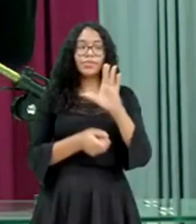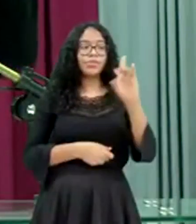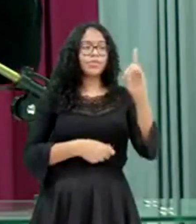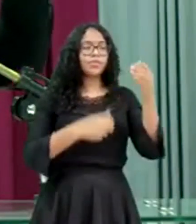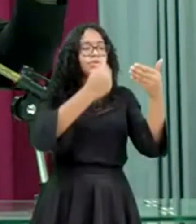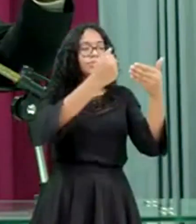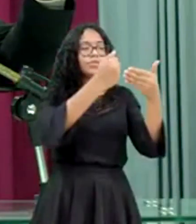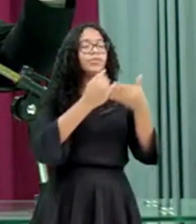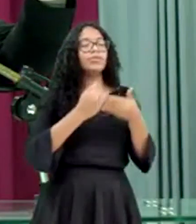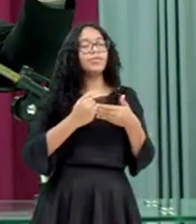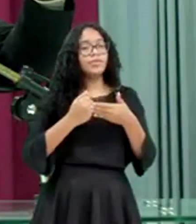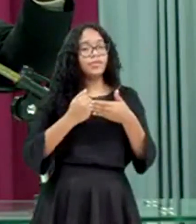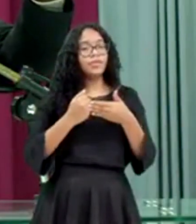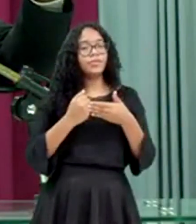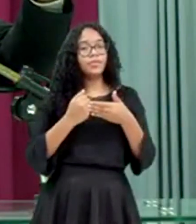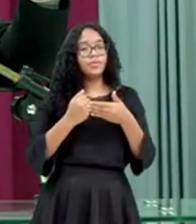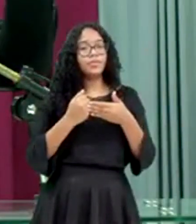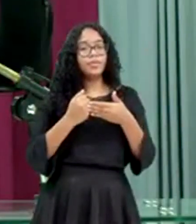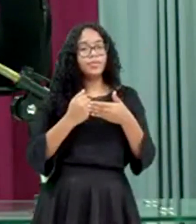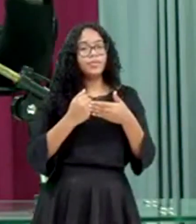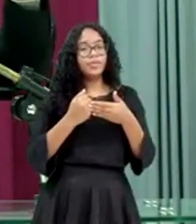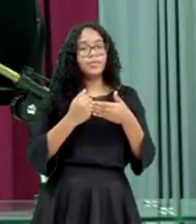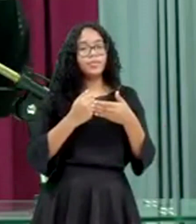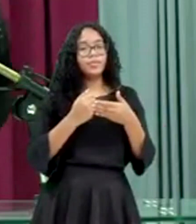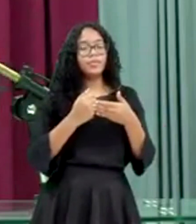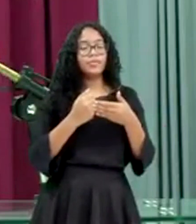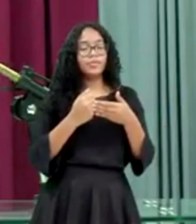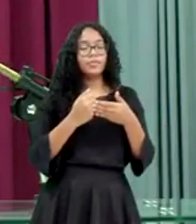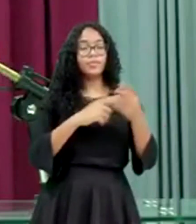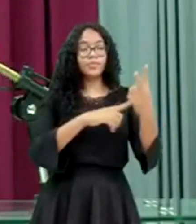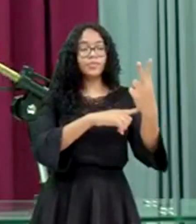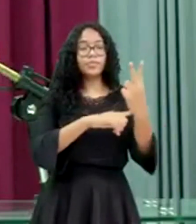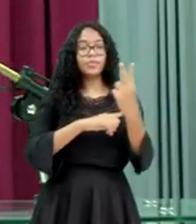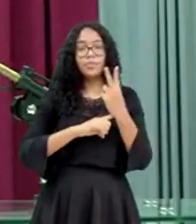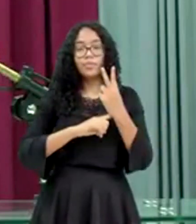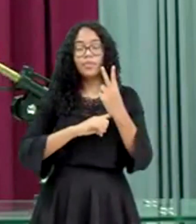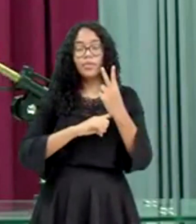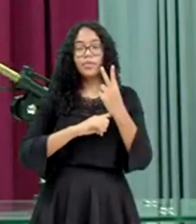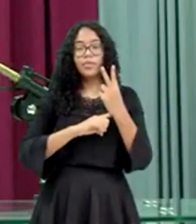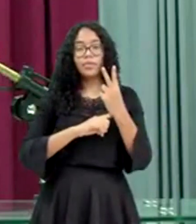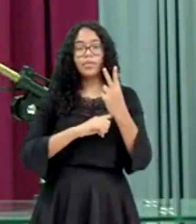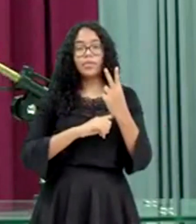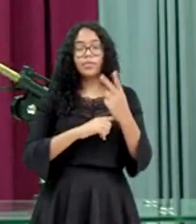dos céus, atendendo às nossas orações.